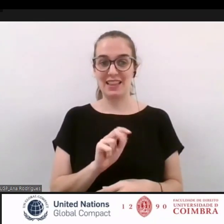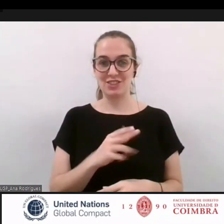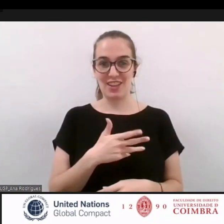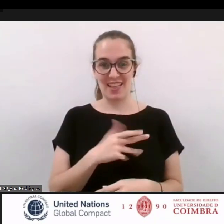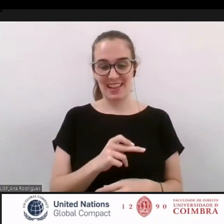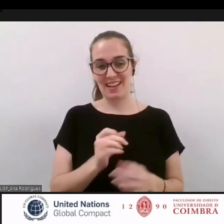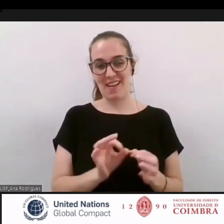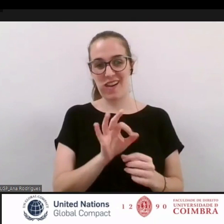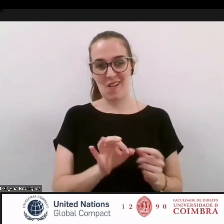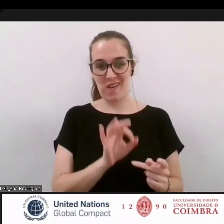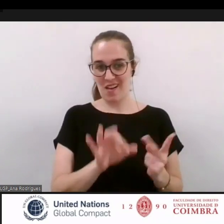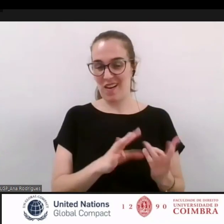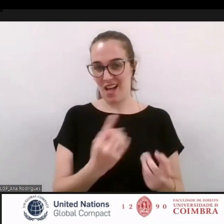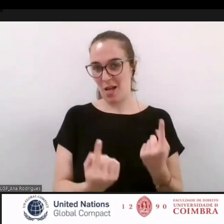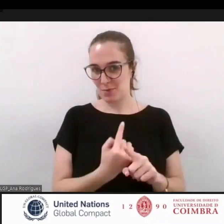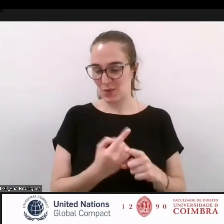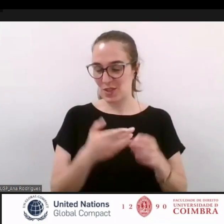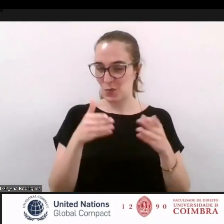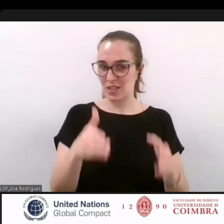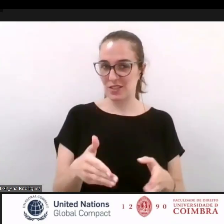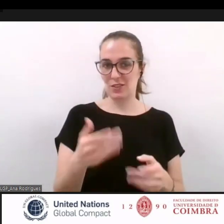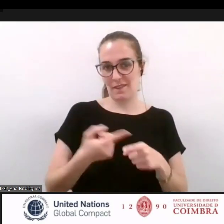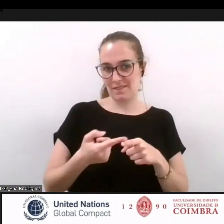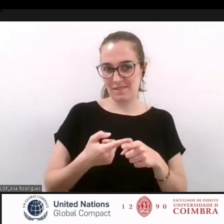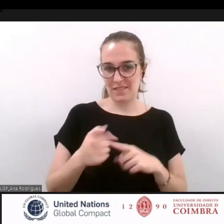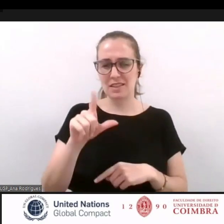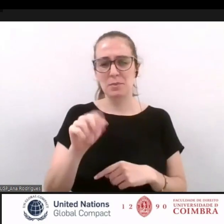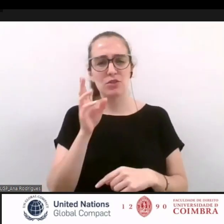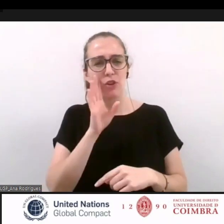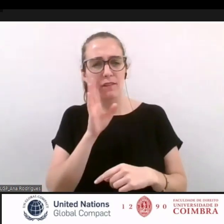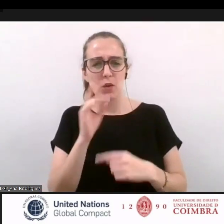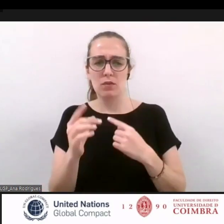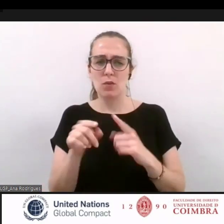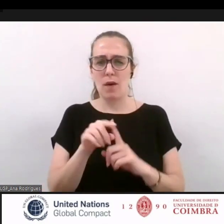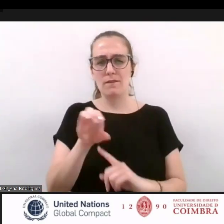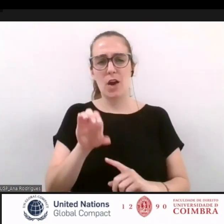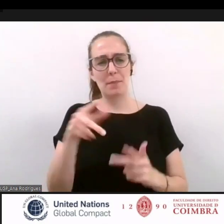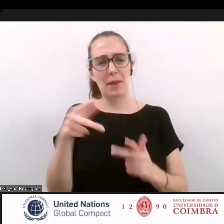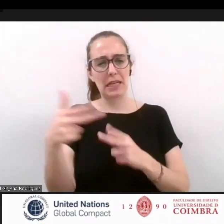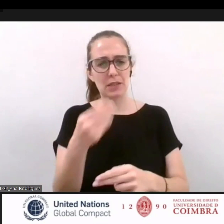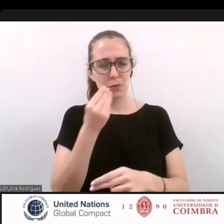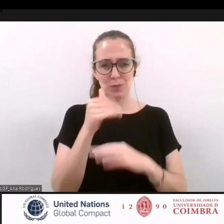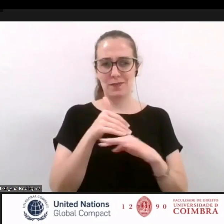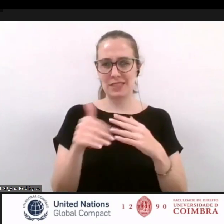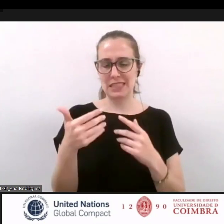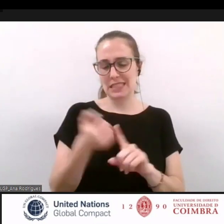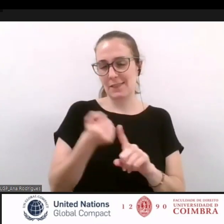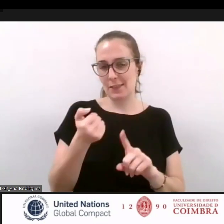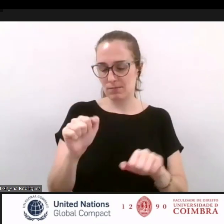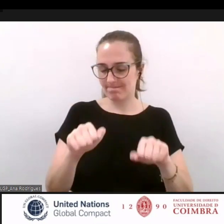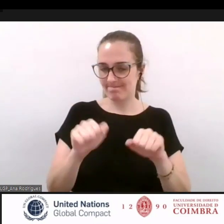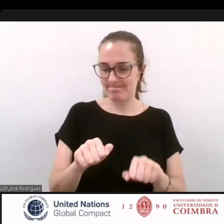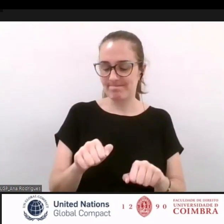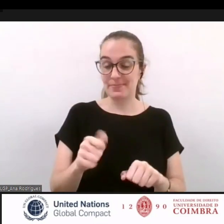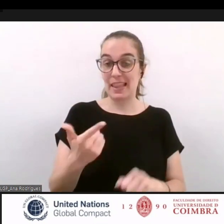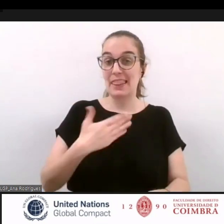adiantou ou propôs ideias muito interessantes nisso e identificou com um olho crítico também os desafios de uma forma que nos